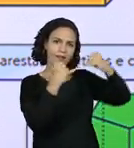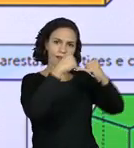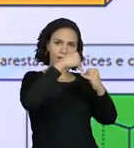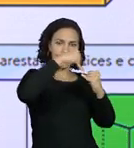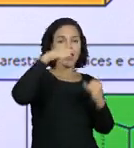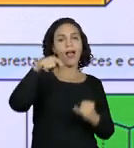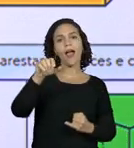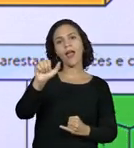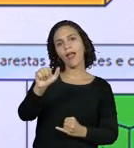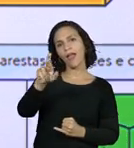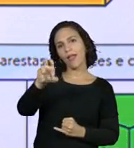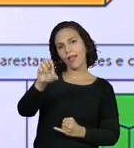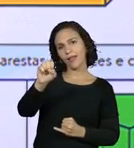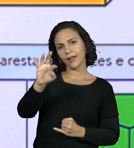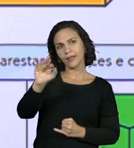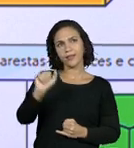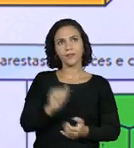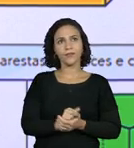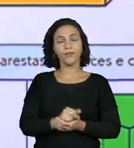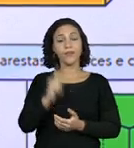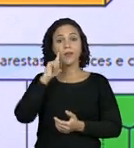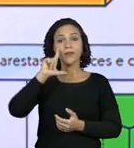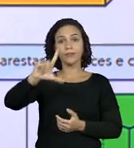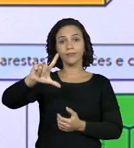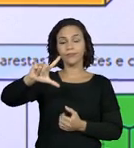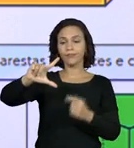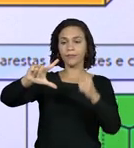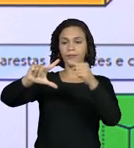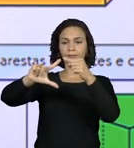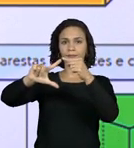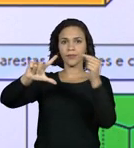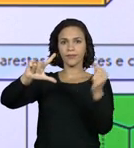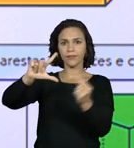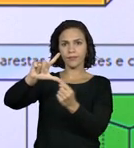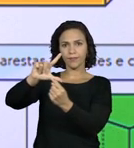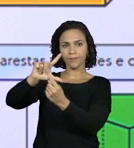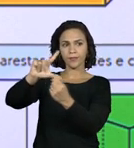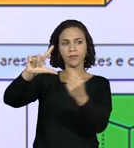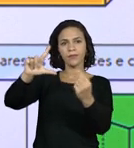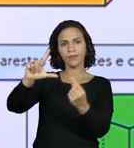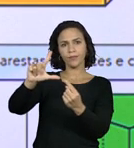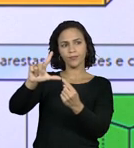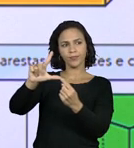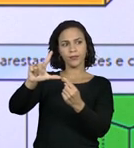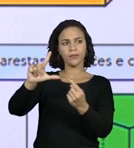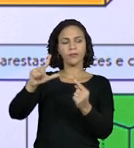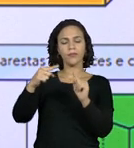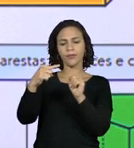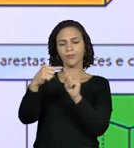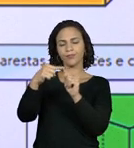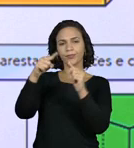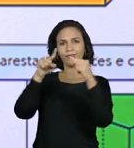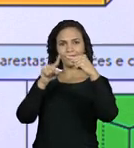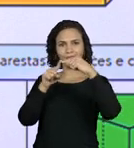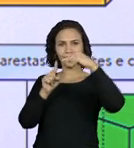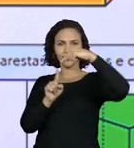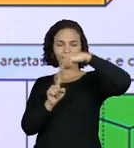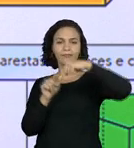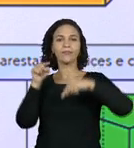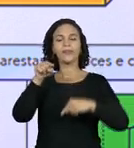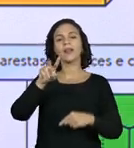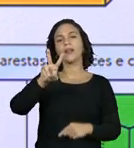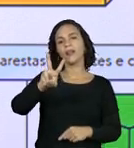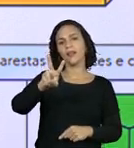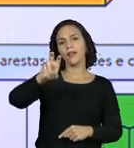E aqui em cima, turma, onde se encontram as arestas, nós chamamos de vértices. Não se preocupem que o pro vai voltar nas